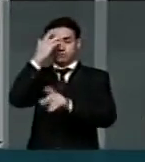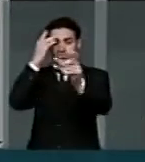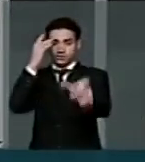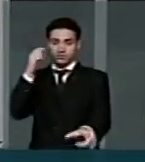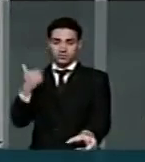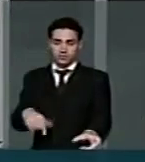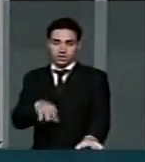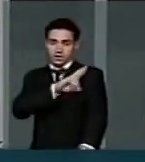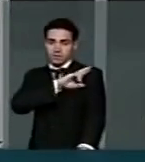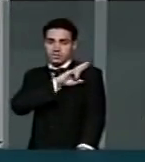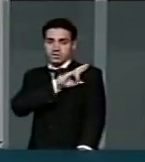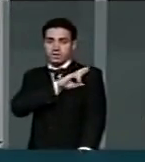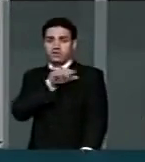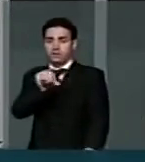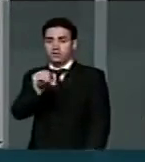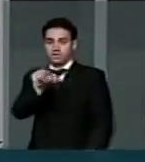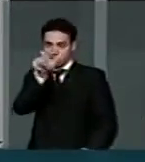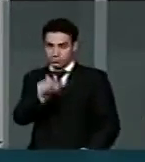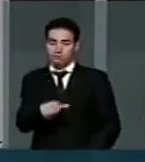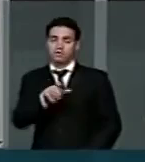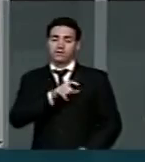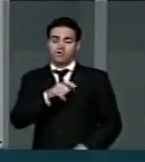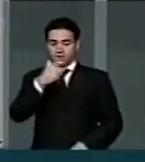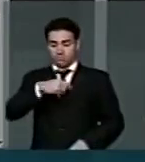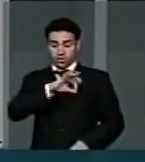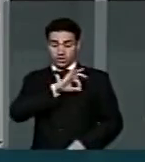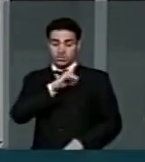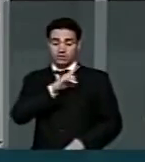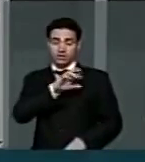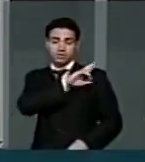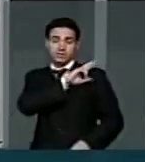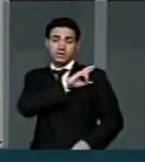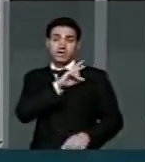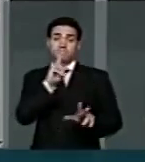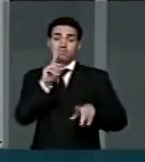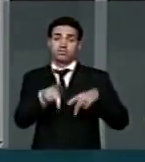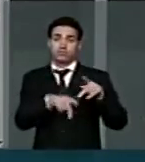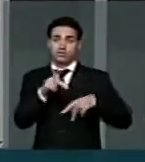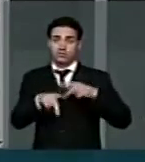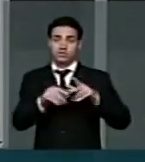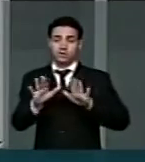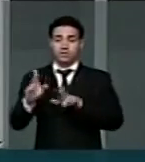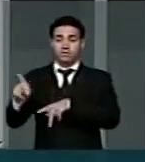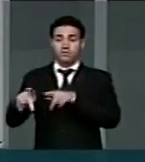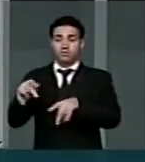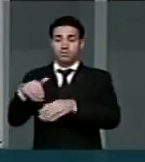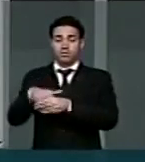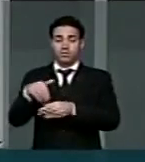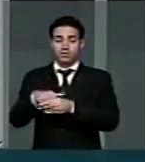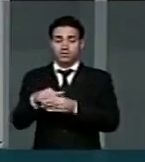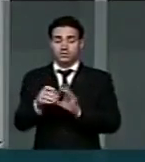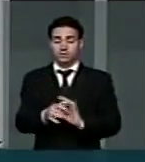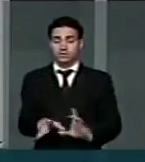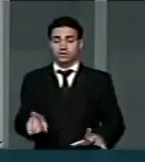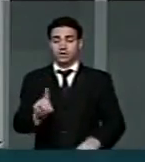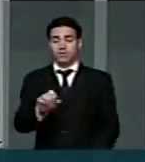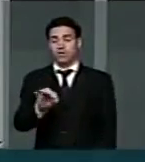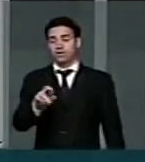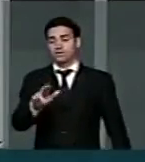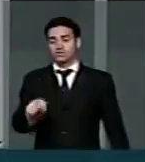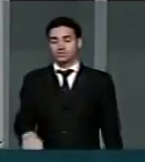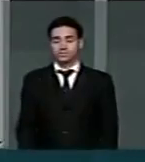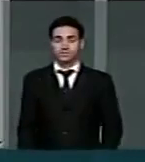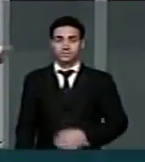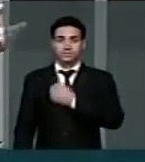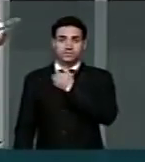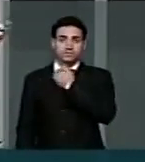investido dessa responsabilidade maior que foi delegada à autoridade pela população num regime democrático de direito. E,